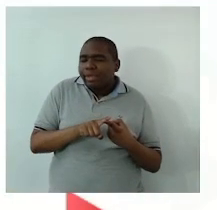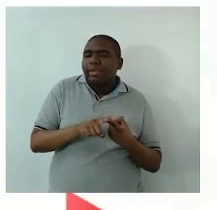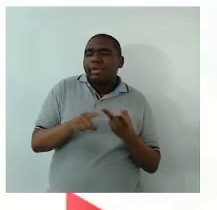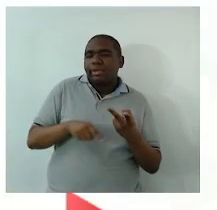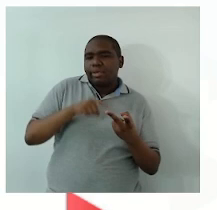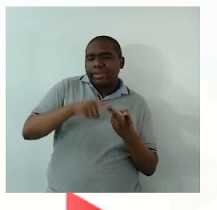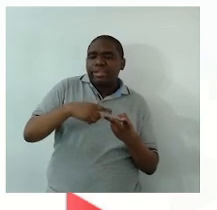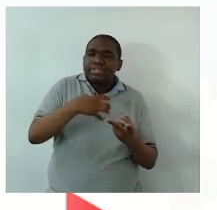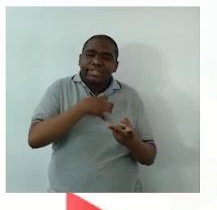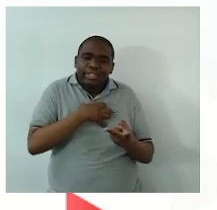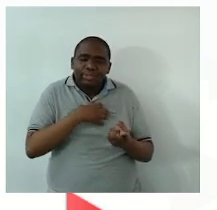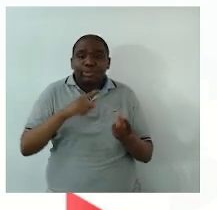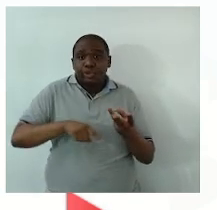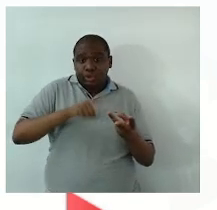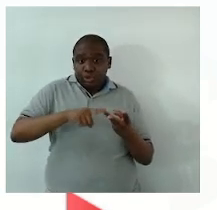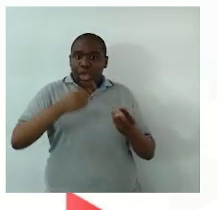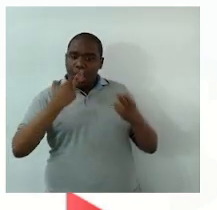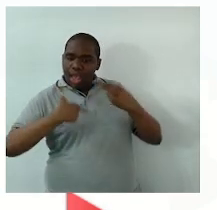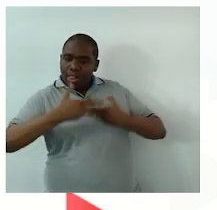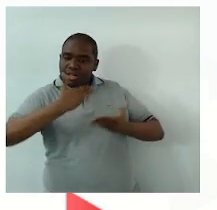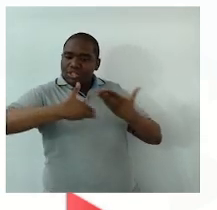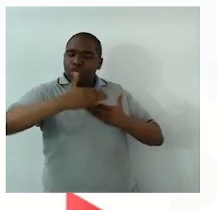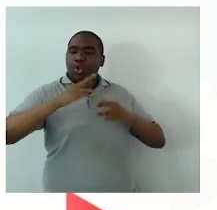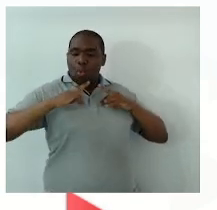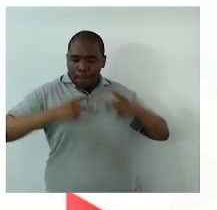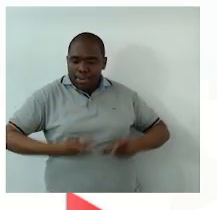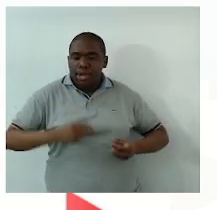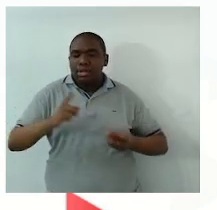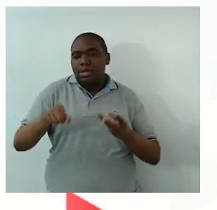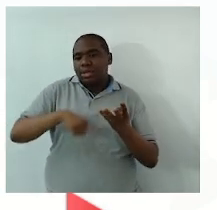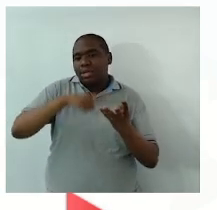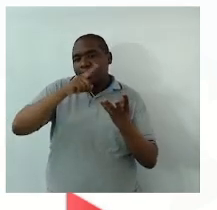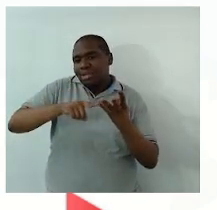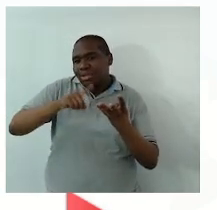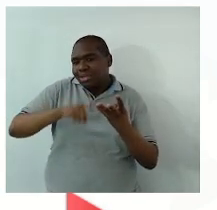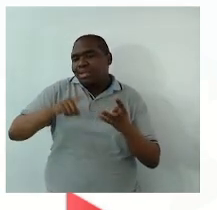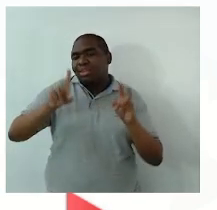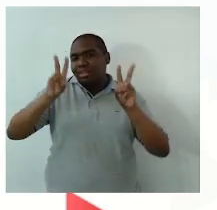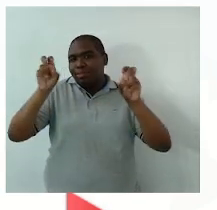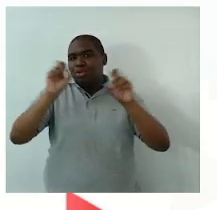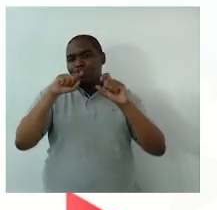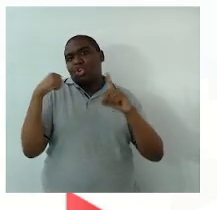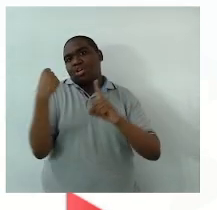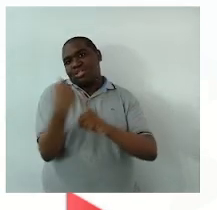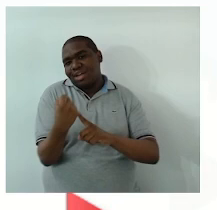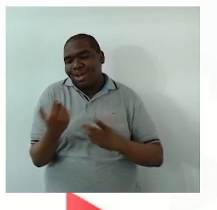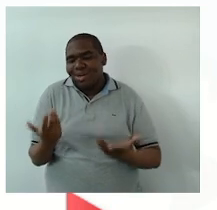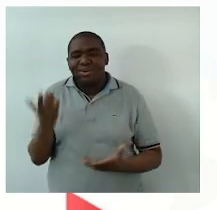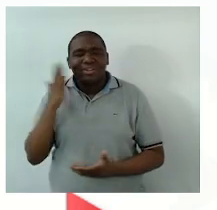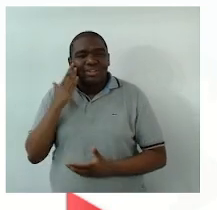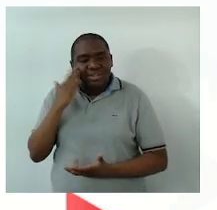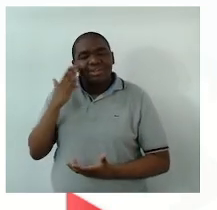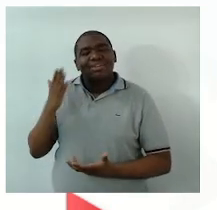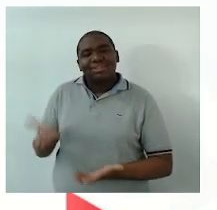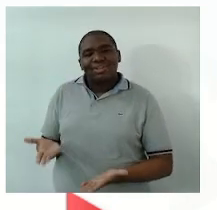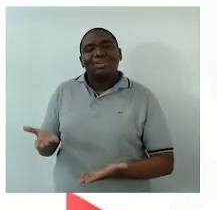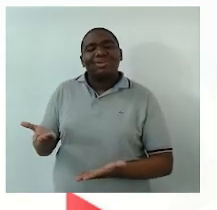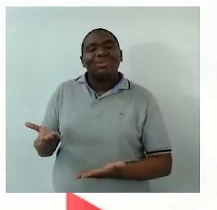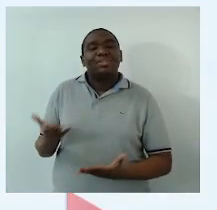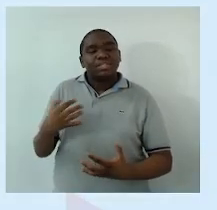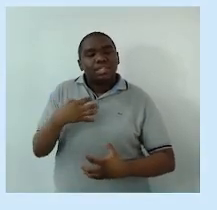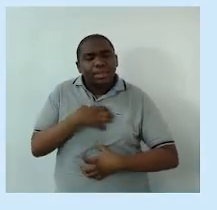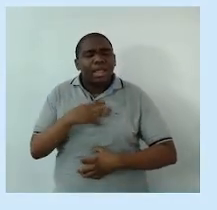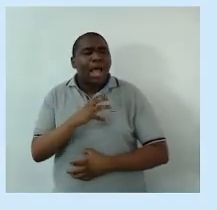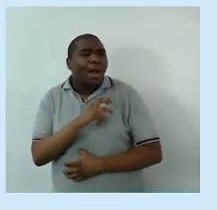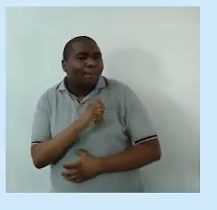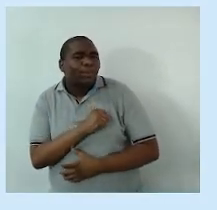questões de relacionamentos humanos e sociais, né? Então, tem uma temática de Shakespeare, né, por exemplo, do sentimentalismo, do